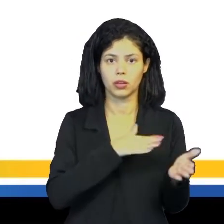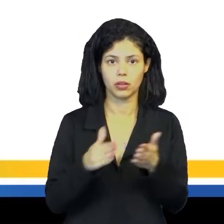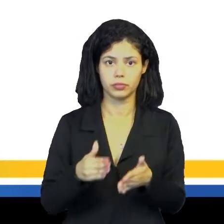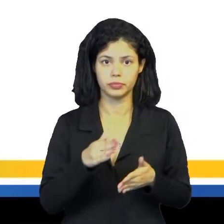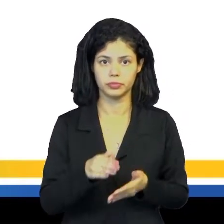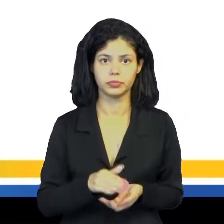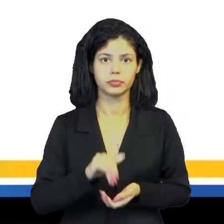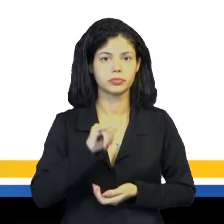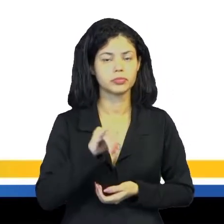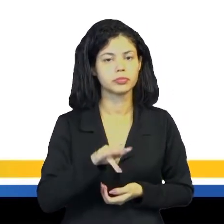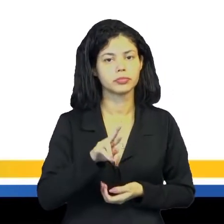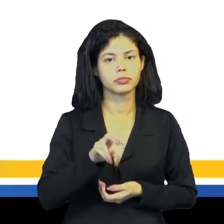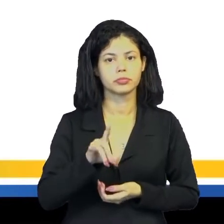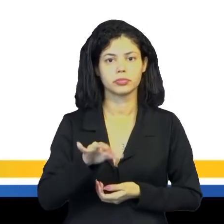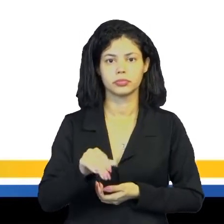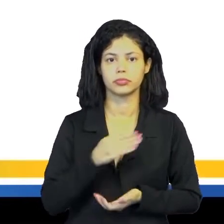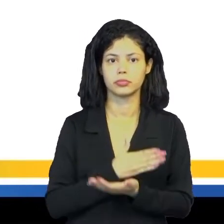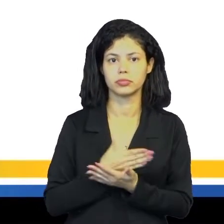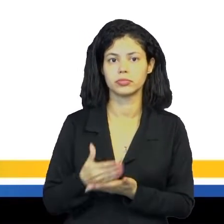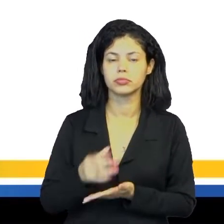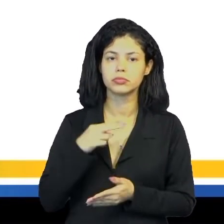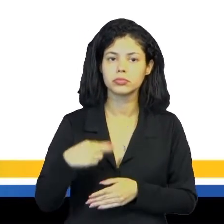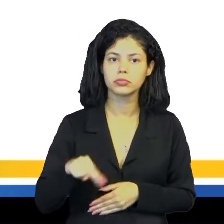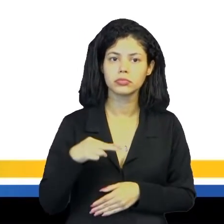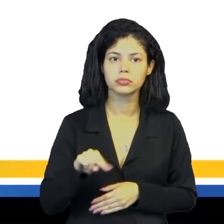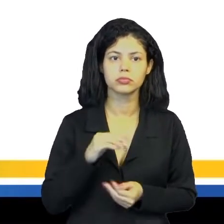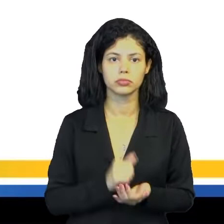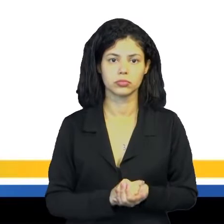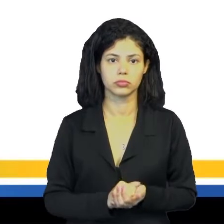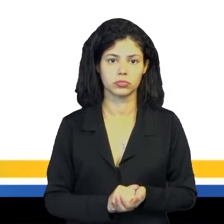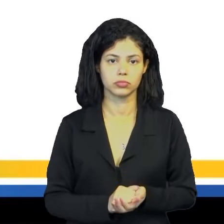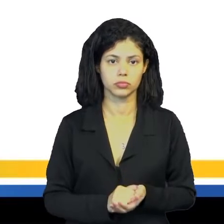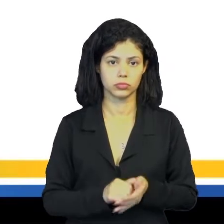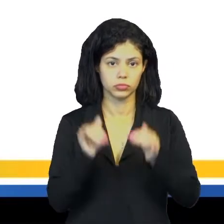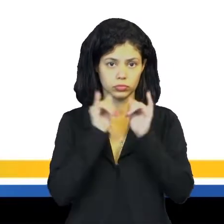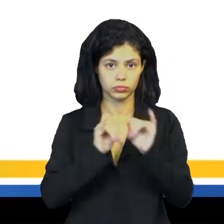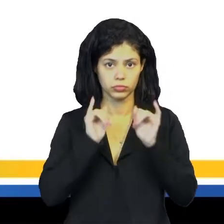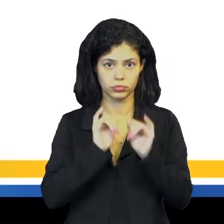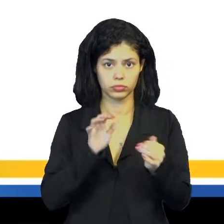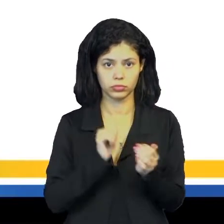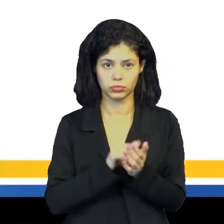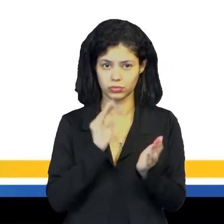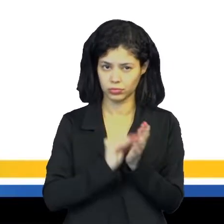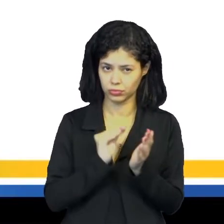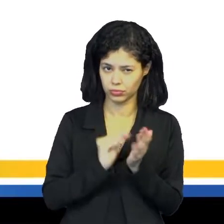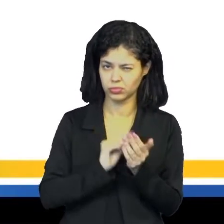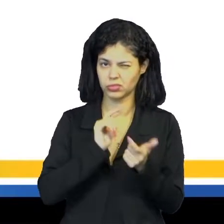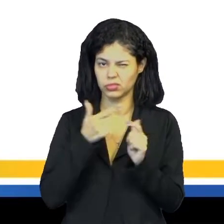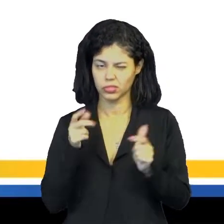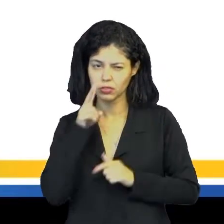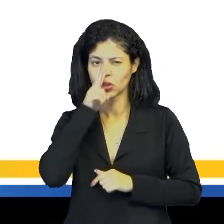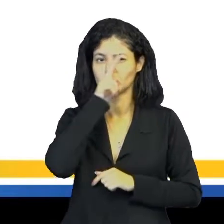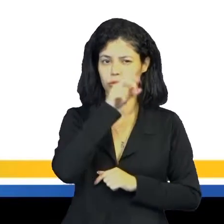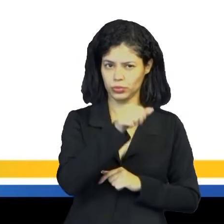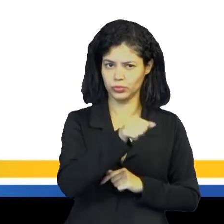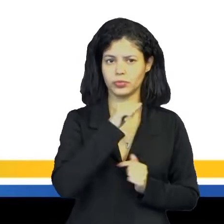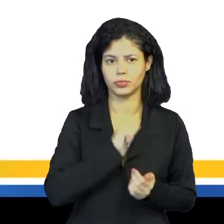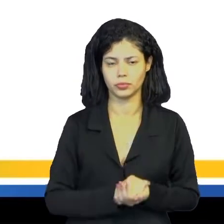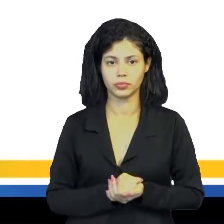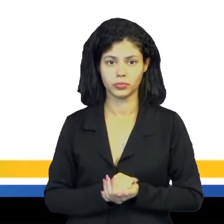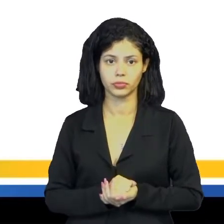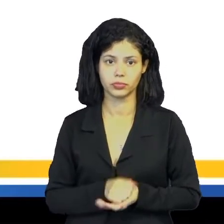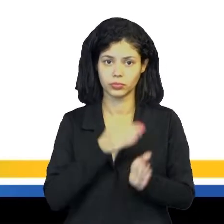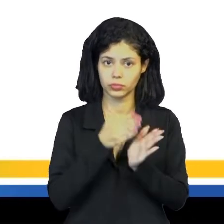parte improvisada. No começo de novembro, como vimos, os boatos sobre a conspiração eram muito fortes